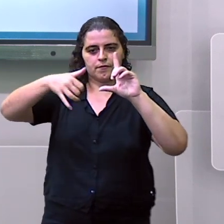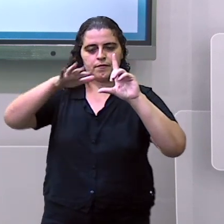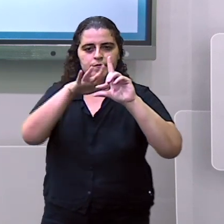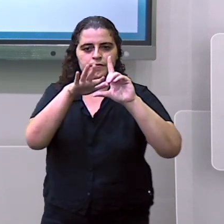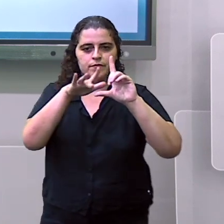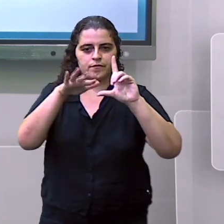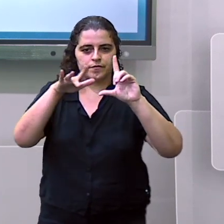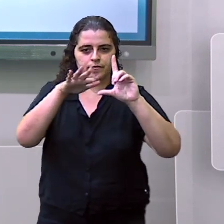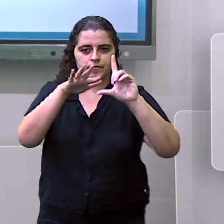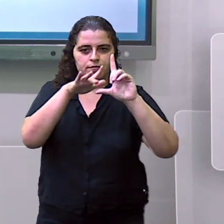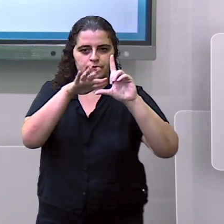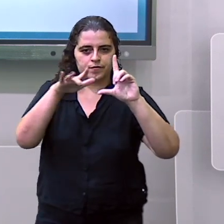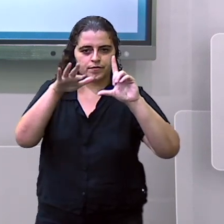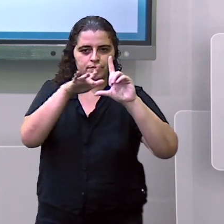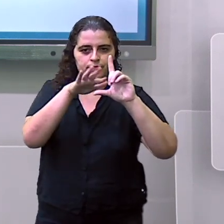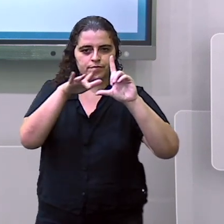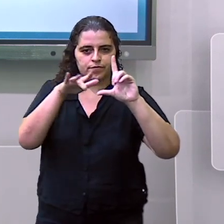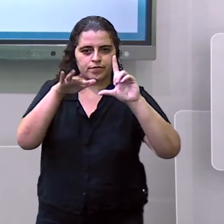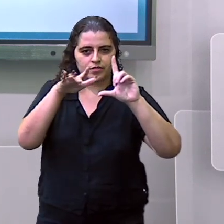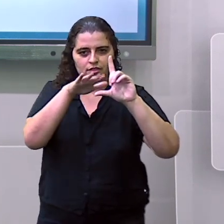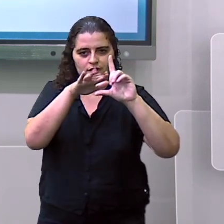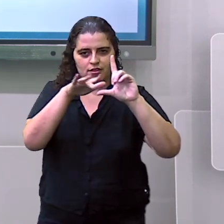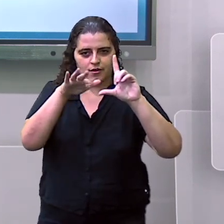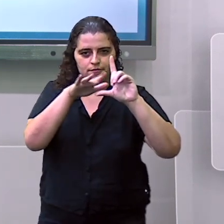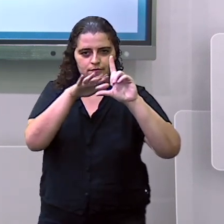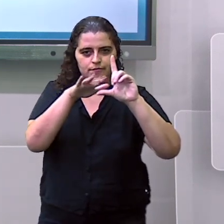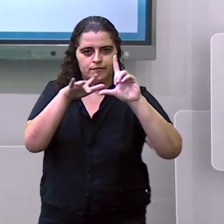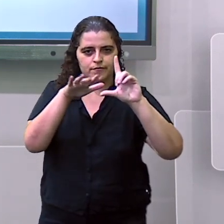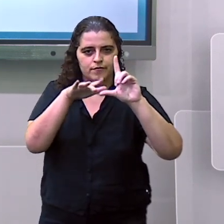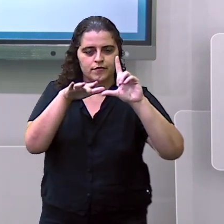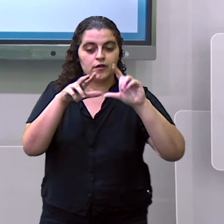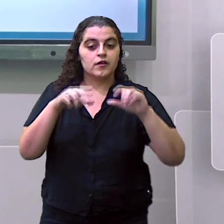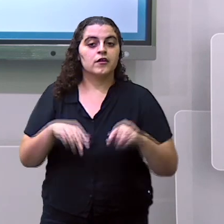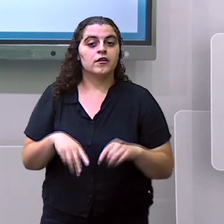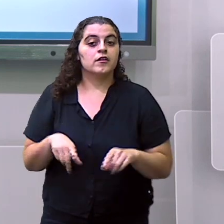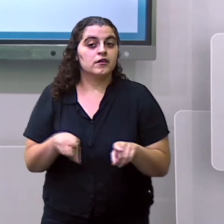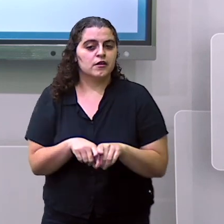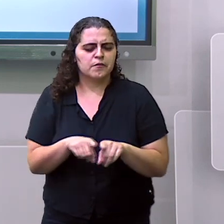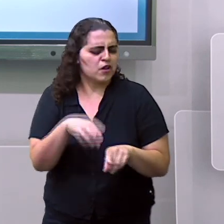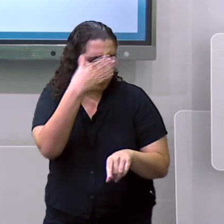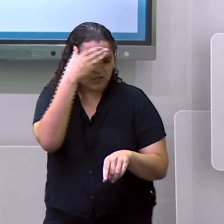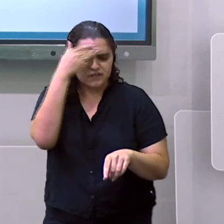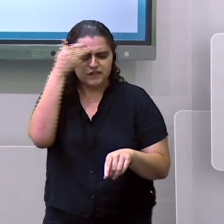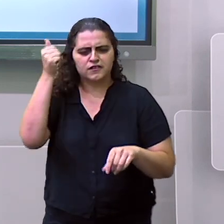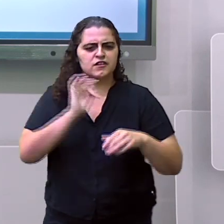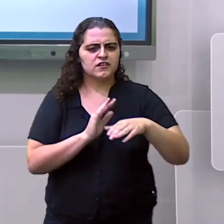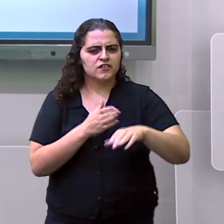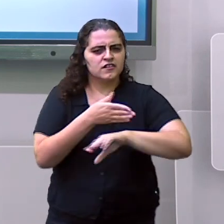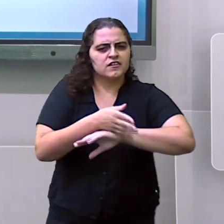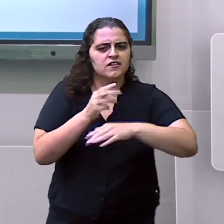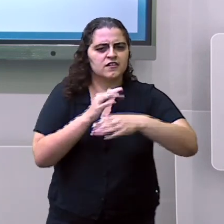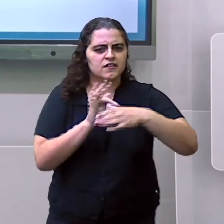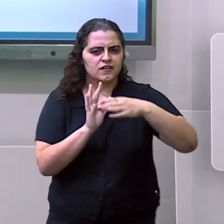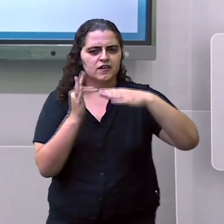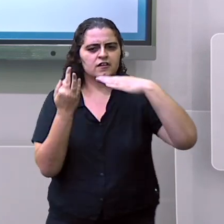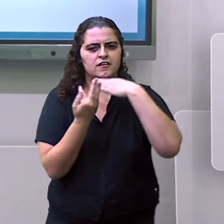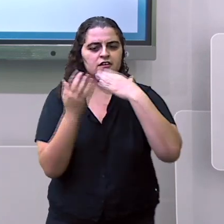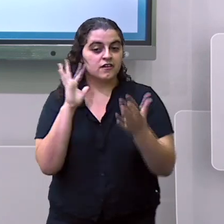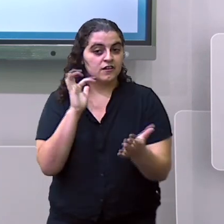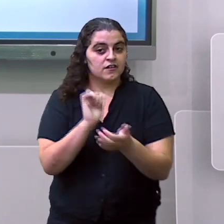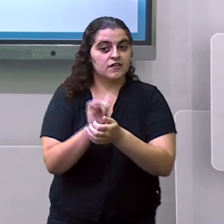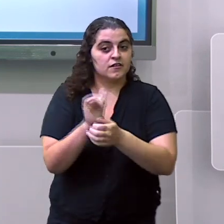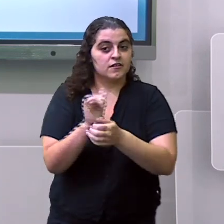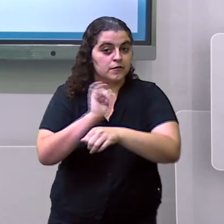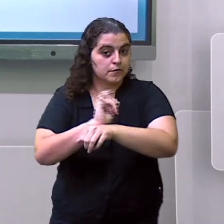seu celular na imagem que aparece no canto da tela. Acesse nossas redes sociais e se inscreva em nosso canal do